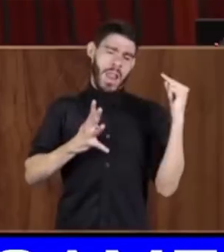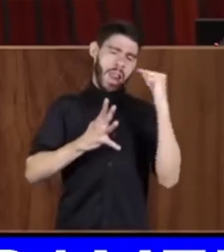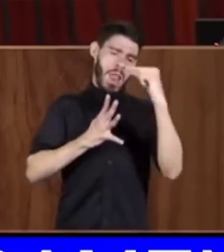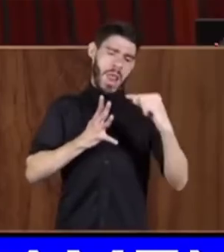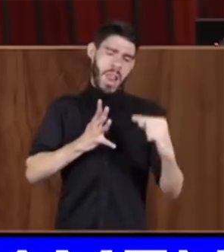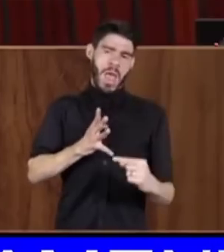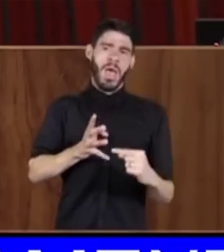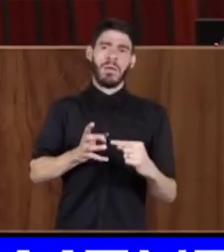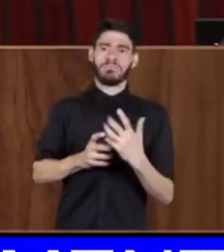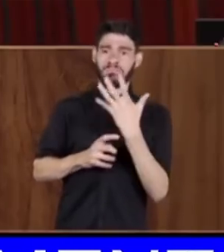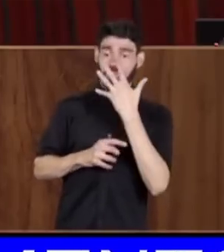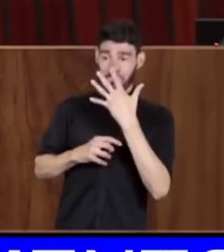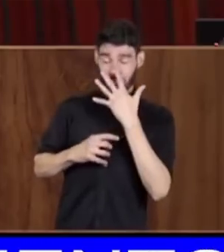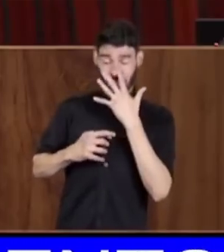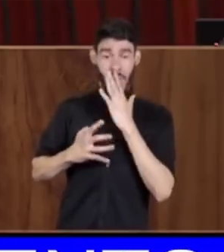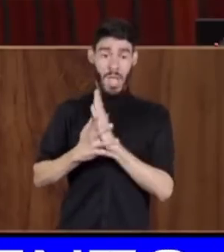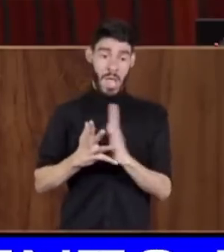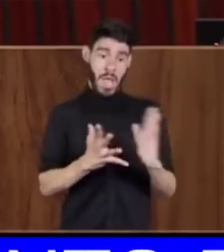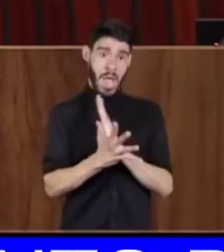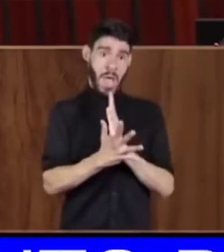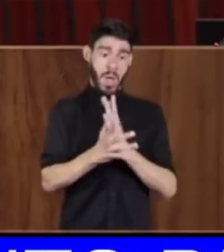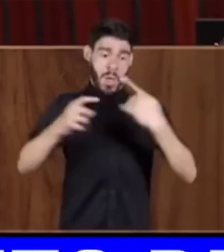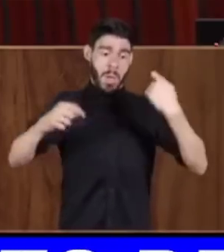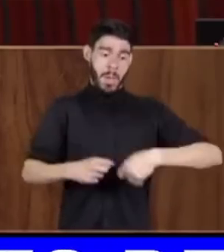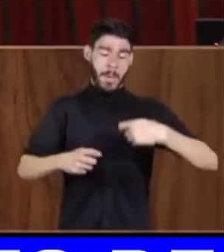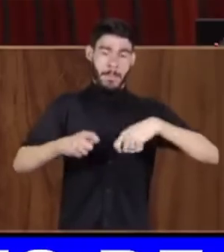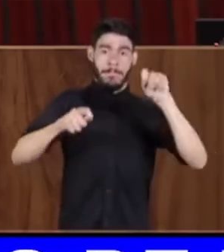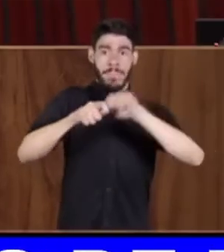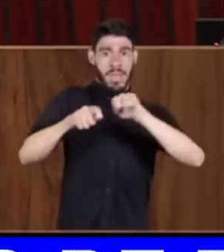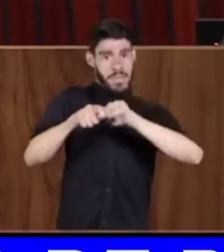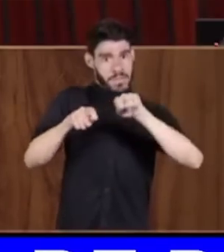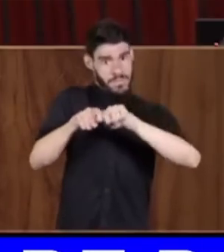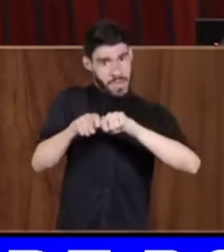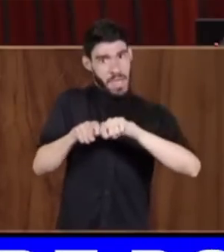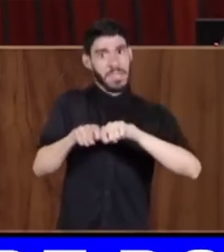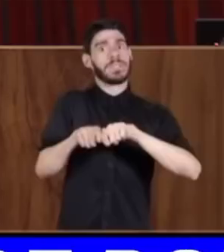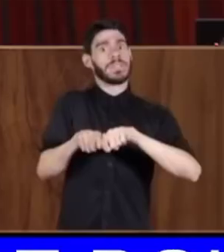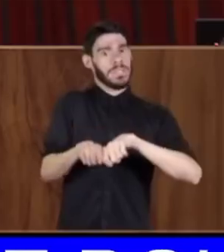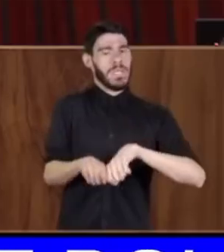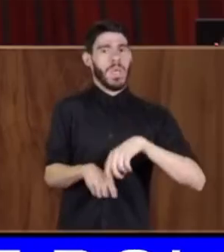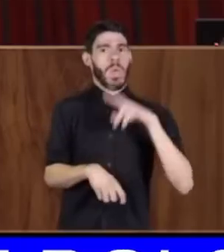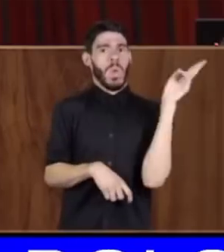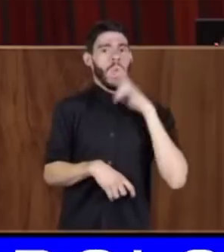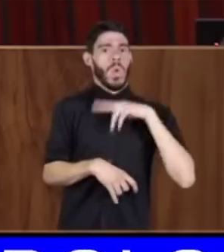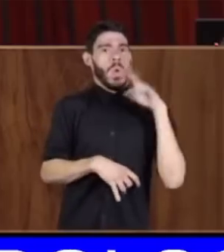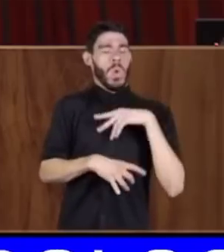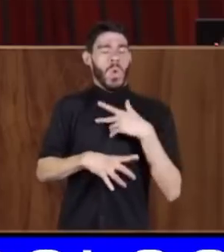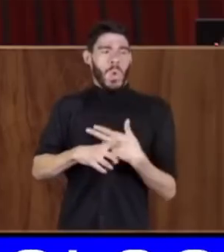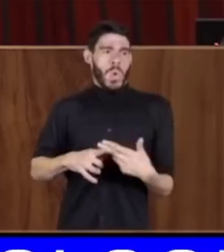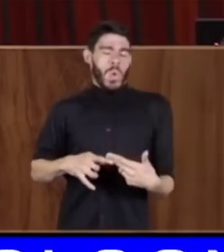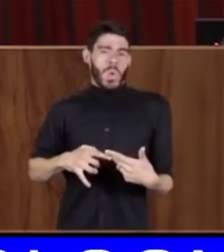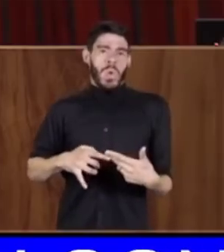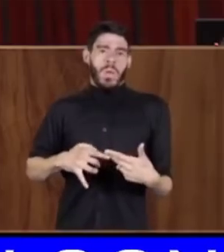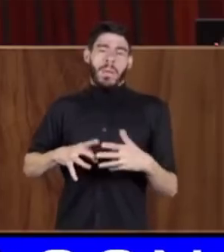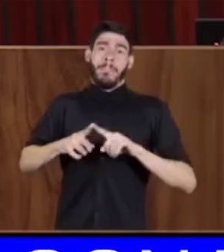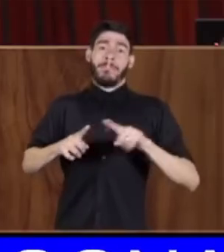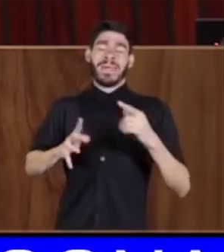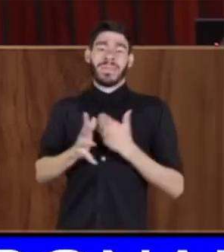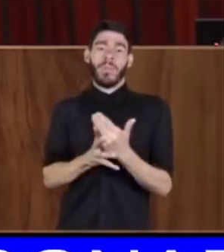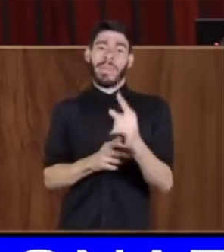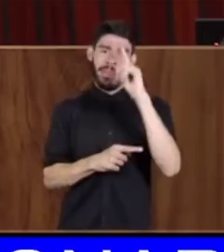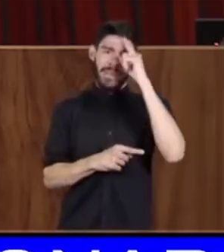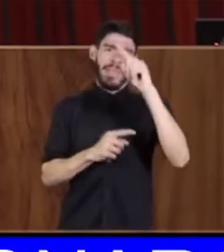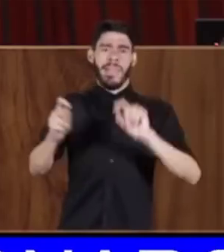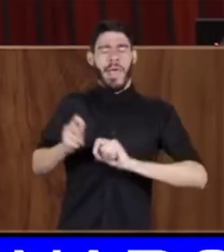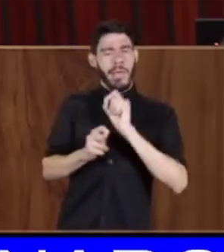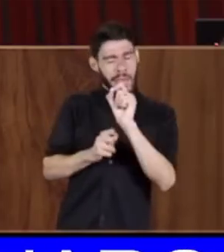um alerta de que algo precisava ser feito, uma ação ainda sem verbo, mas que partia da ideia de que